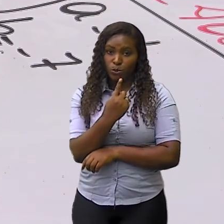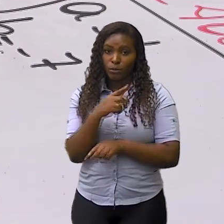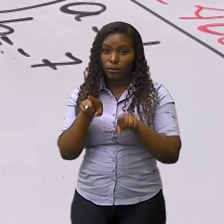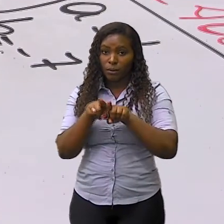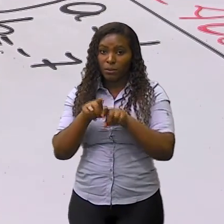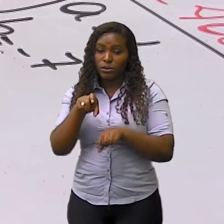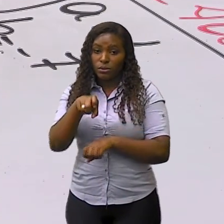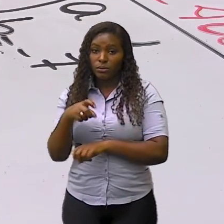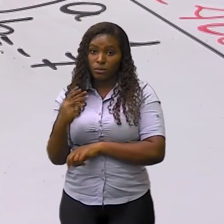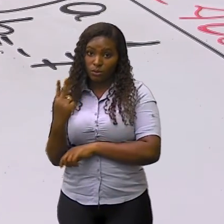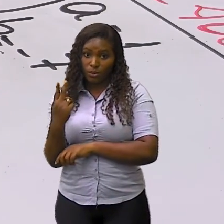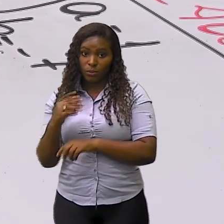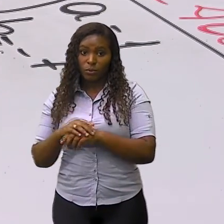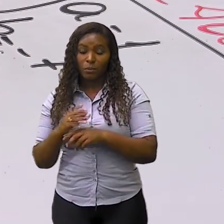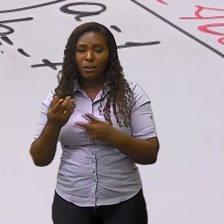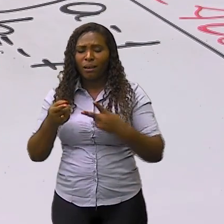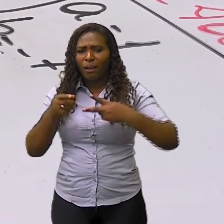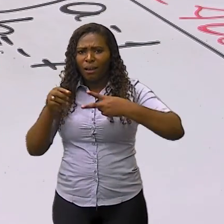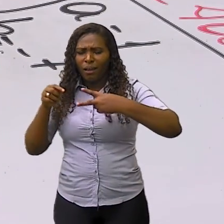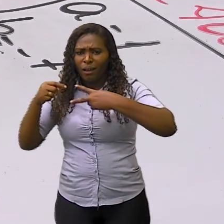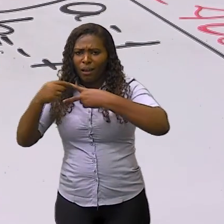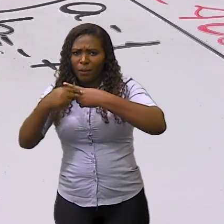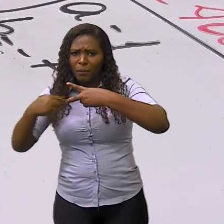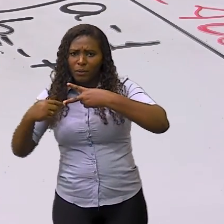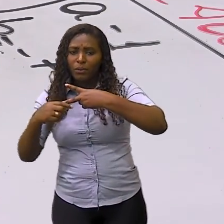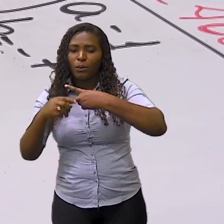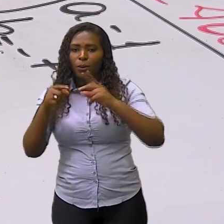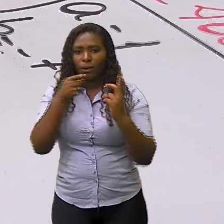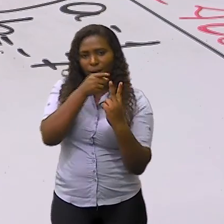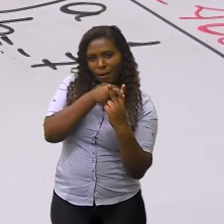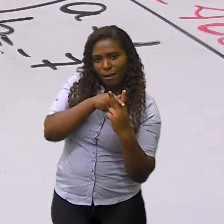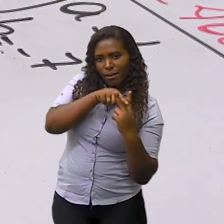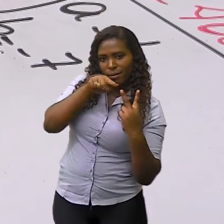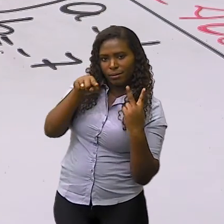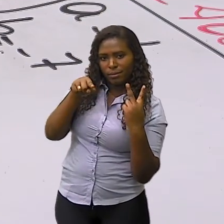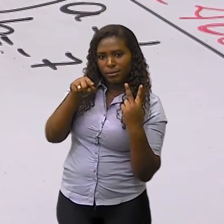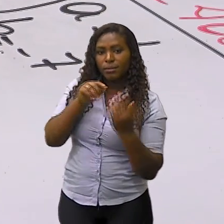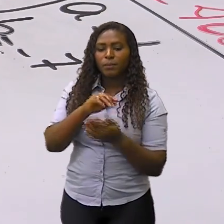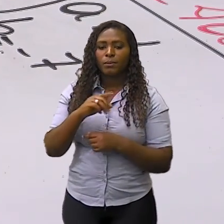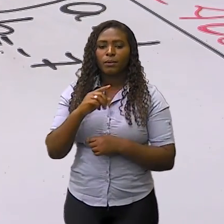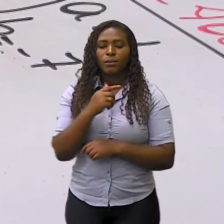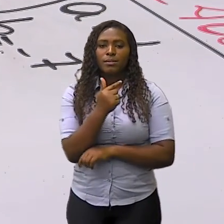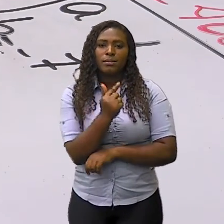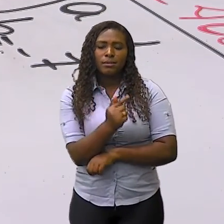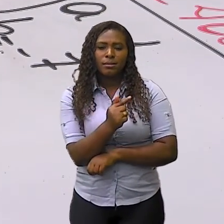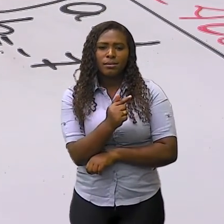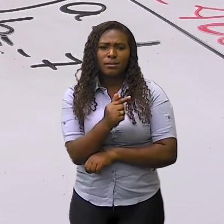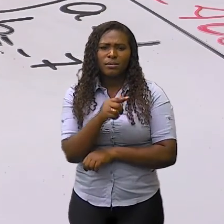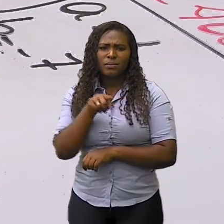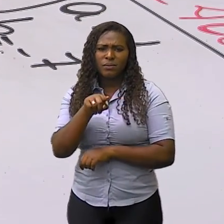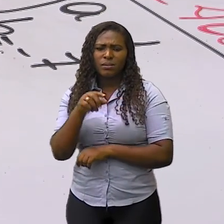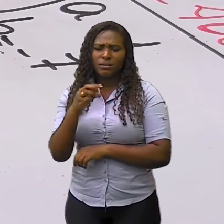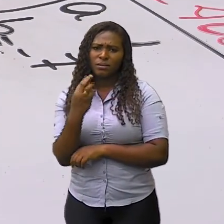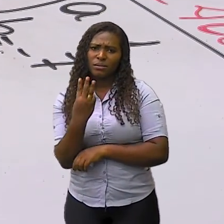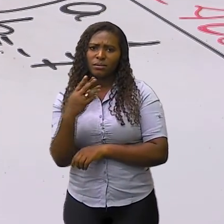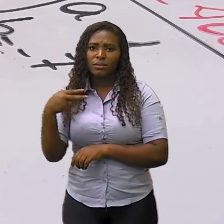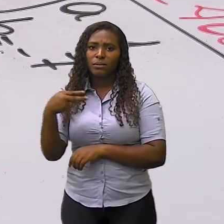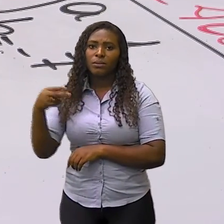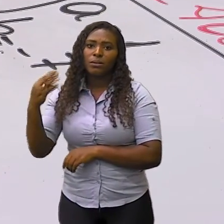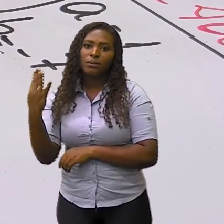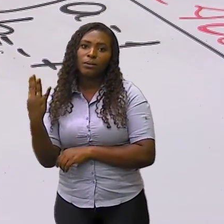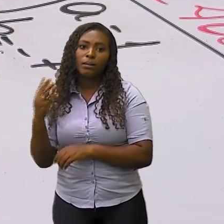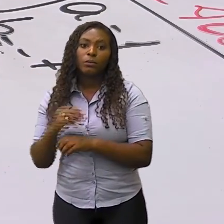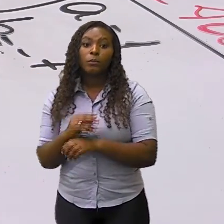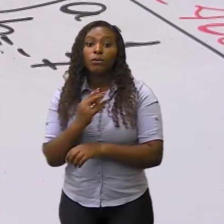nós vamos ter B ao quadrado menos 4 vezes A vezes